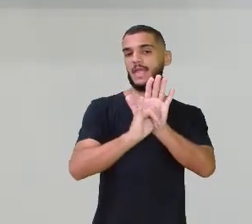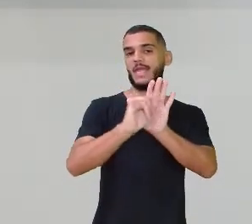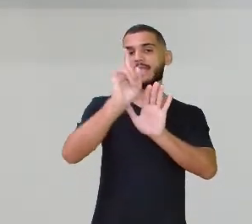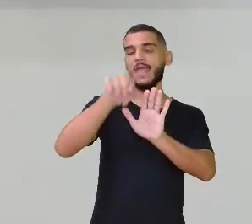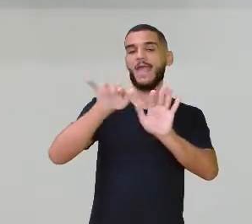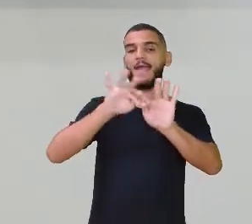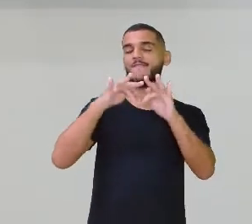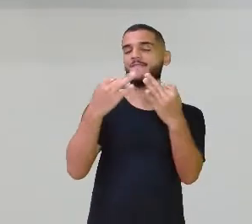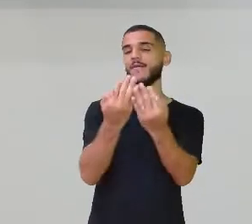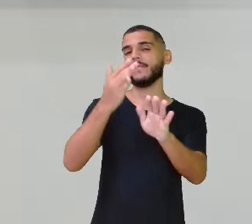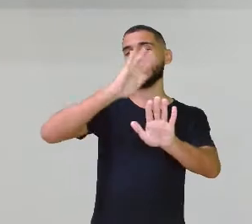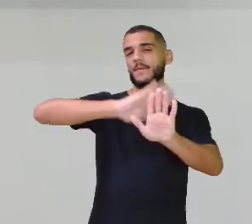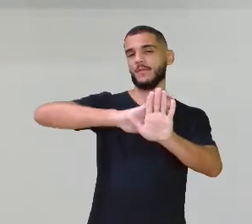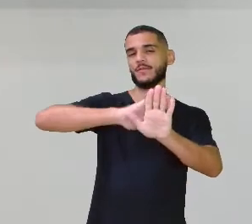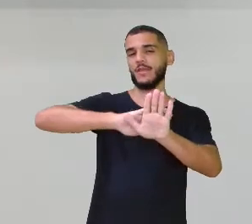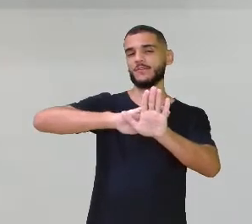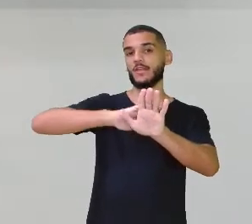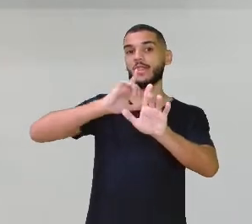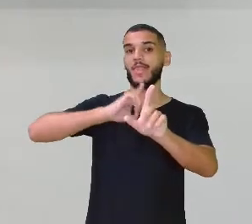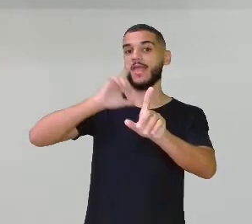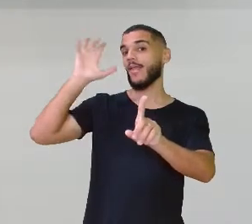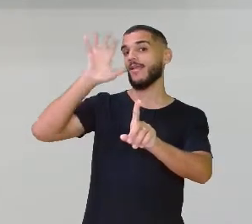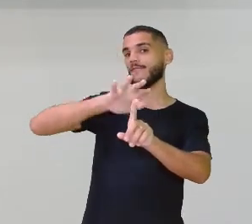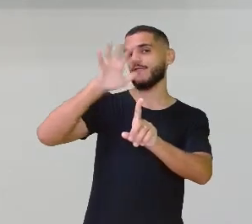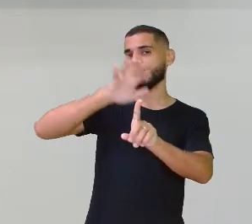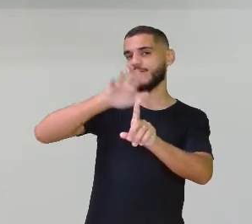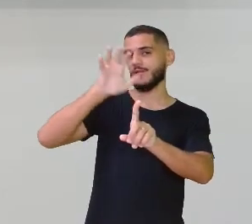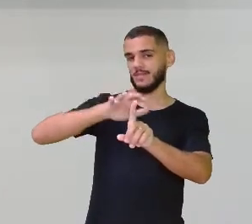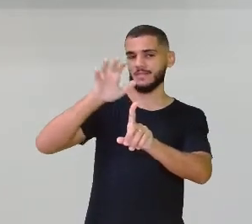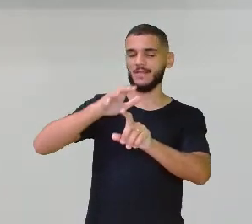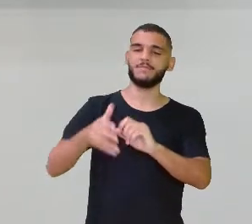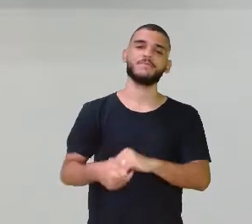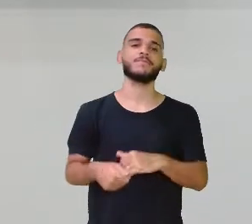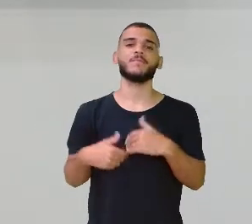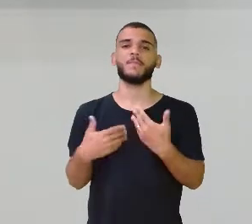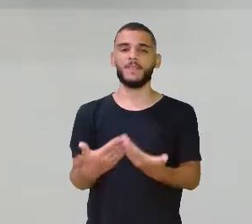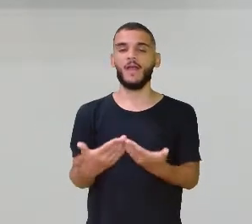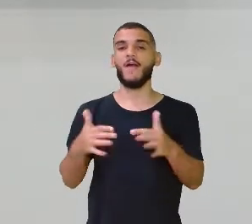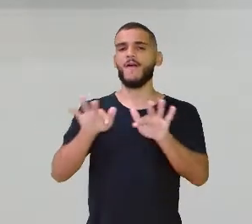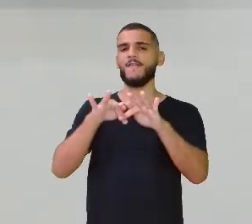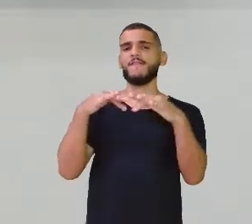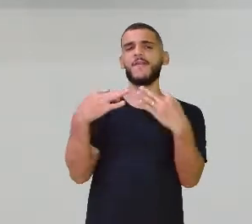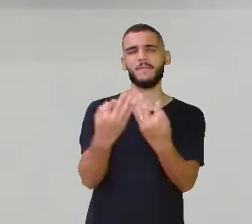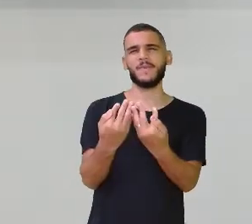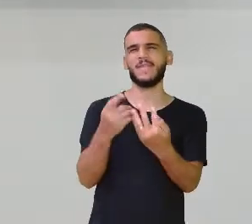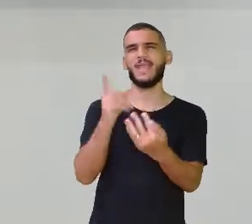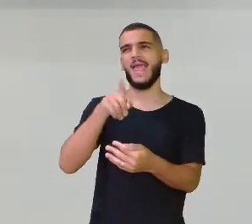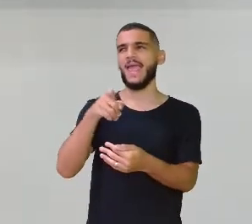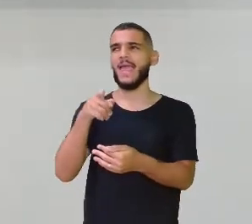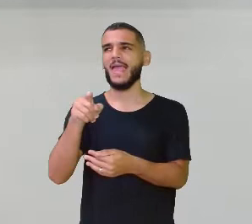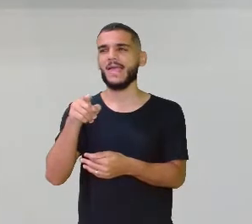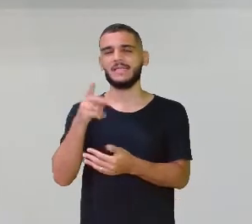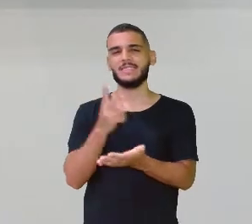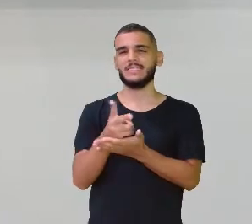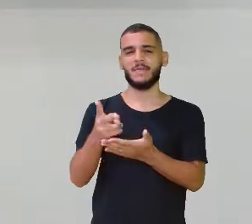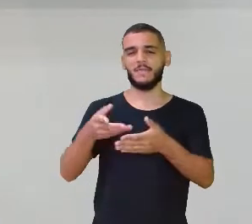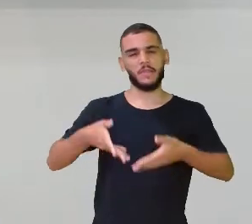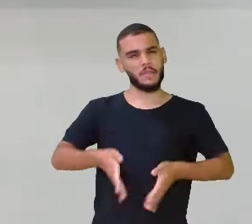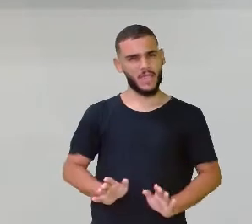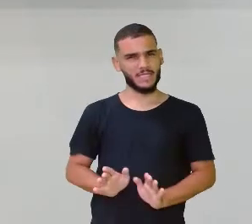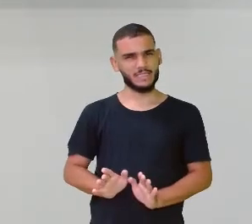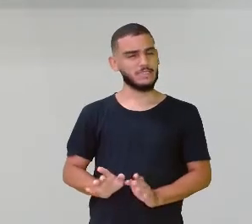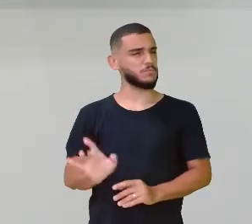é sempre aquela que a gente nasce. Família é aquela que a gente toma para si. São pessoas que nos amam, que nos